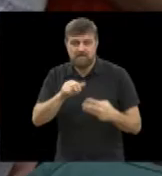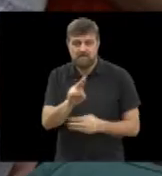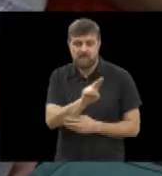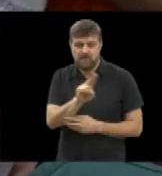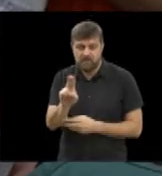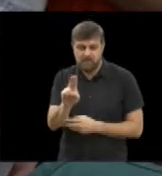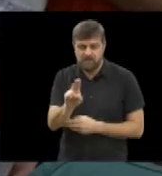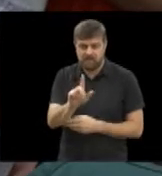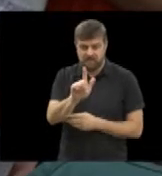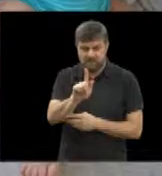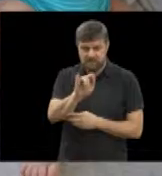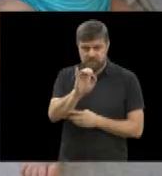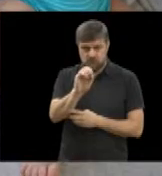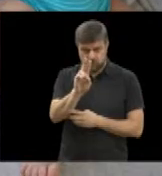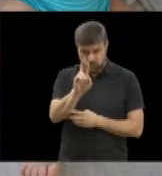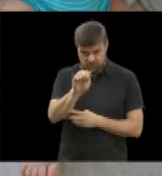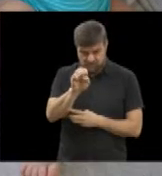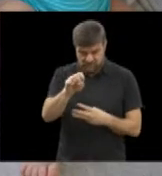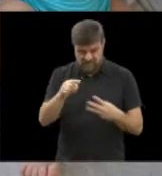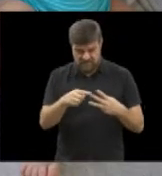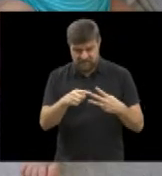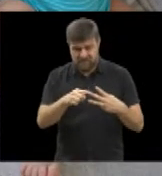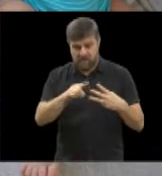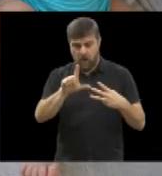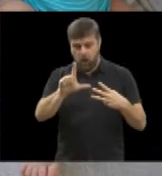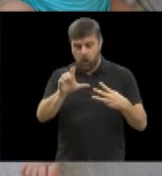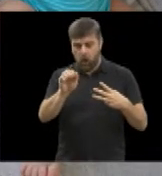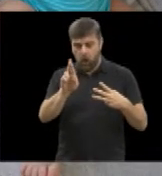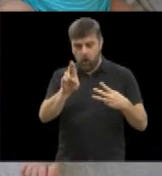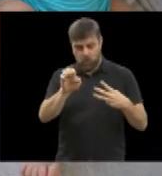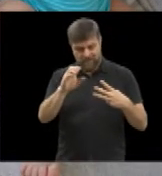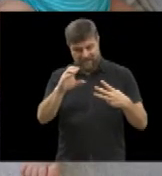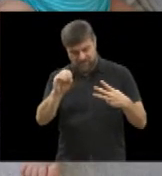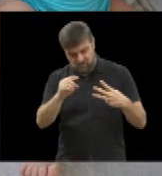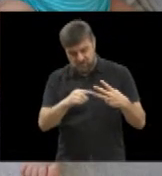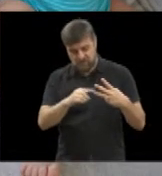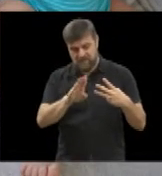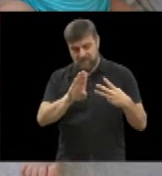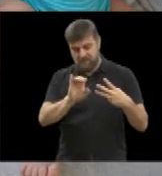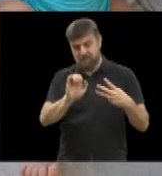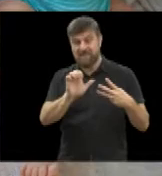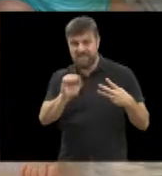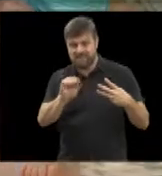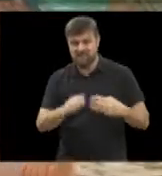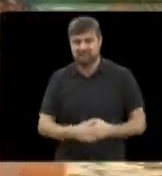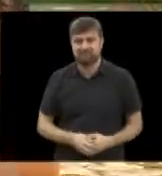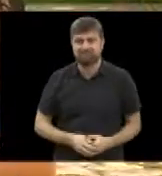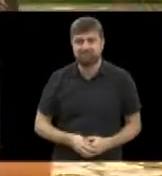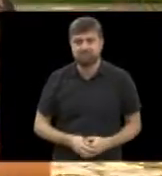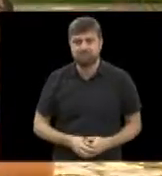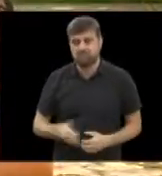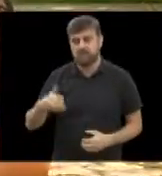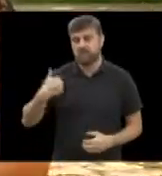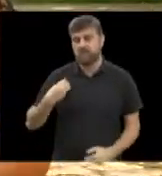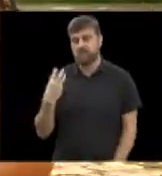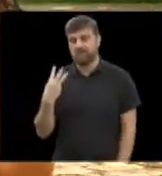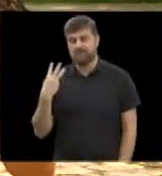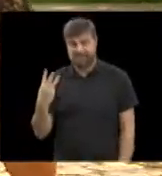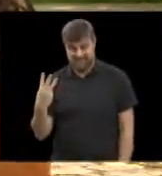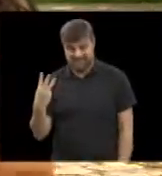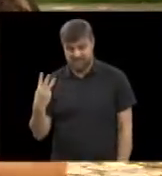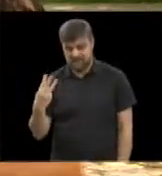chamam Giovanni, Lorenzo e Bianca. São os nossos tesouros. Eu tinha 33 anos